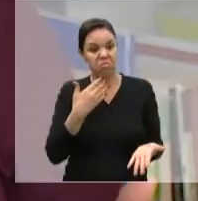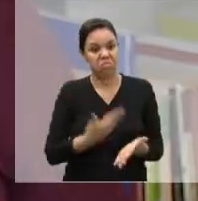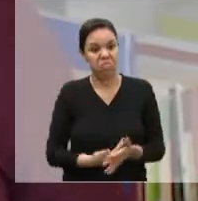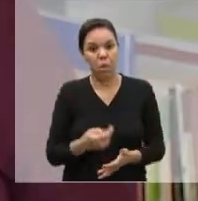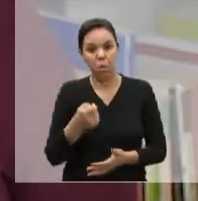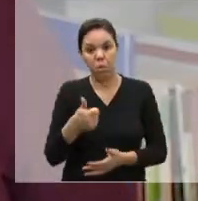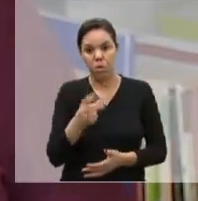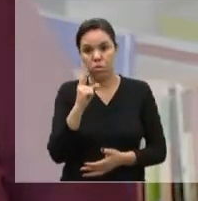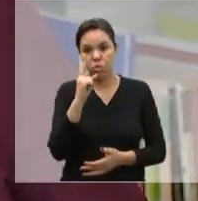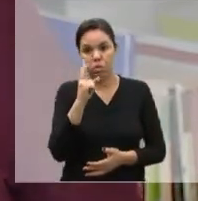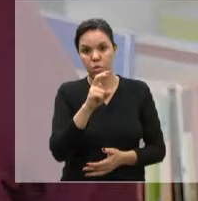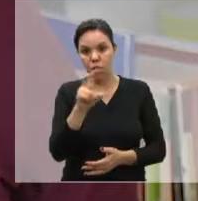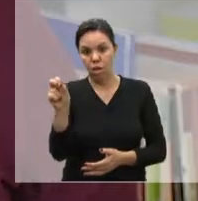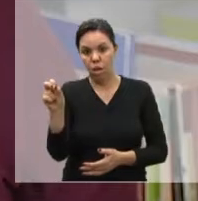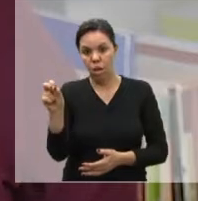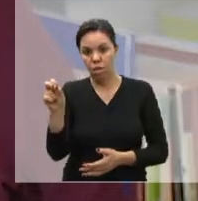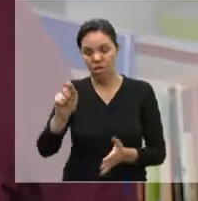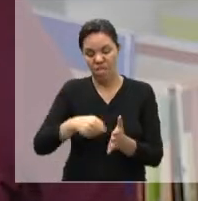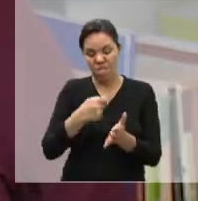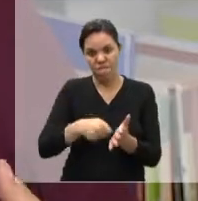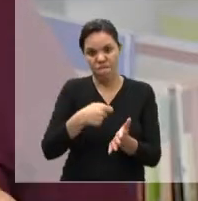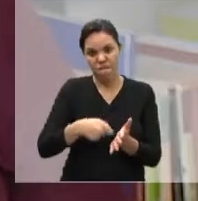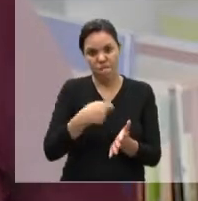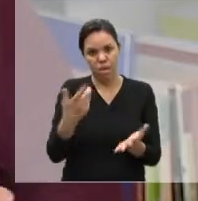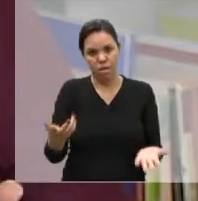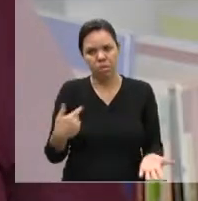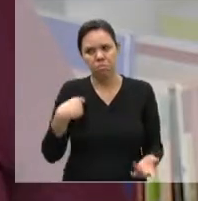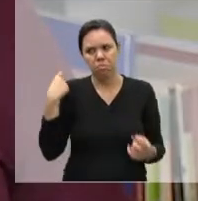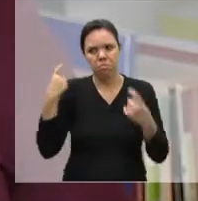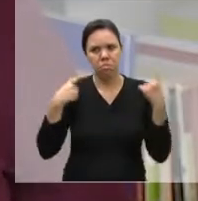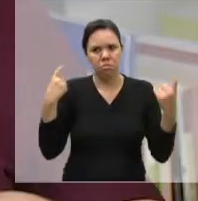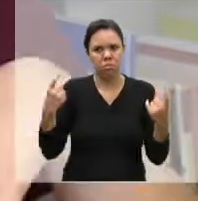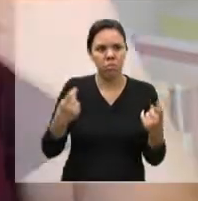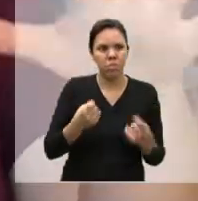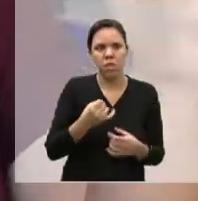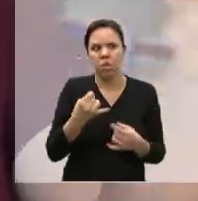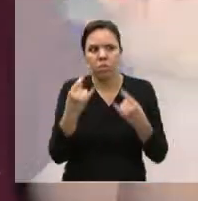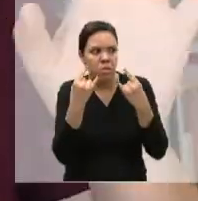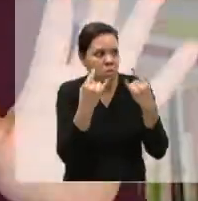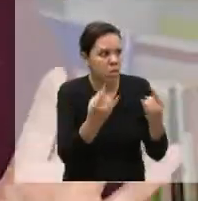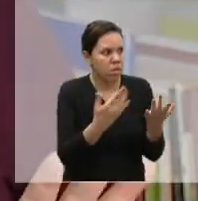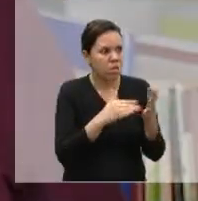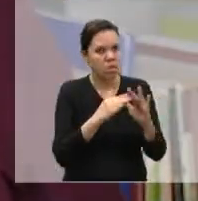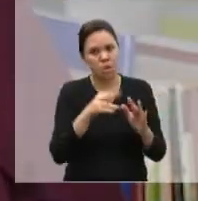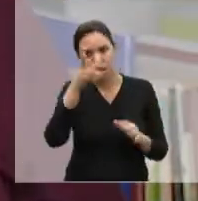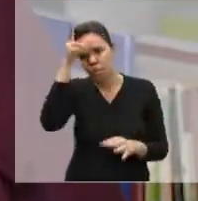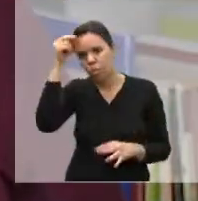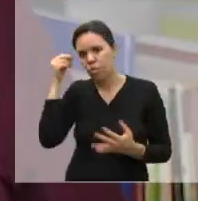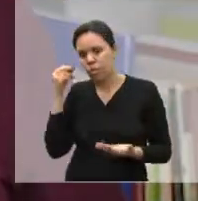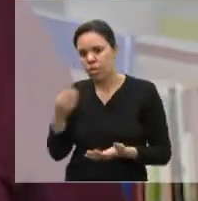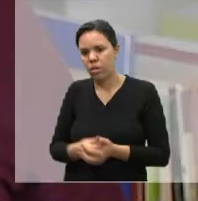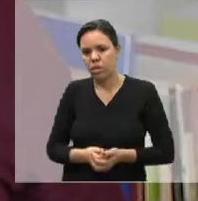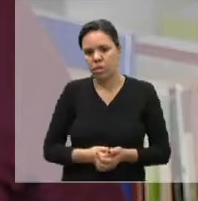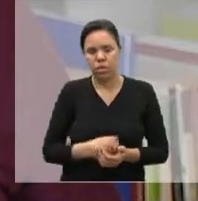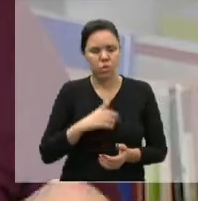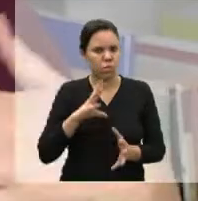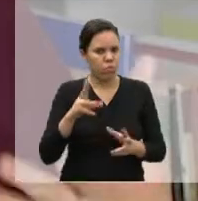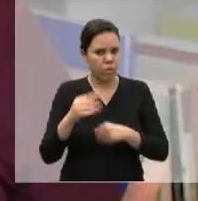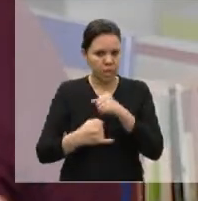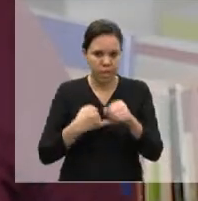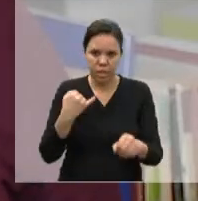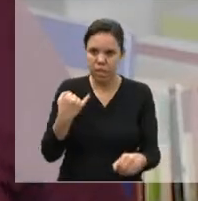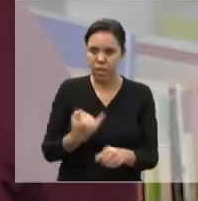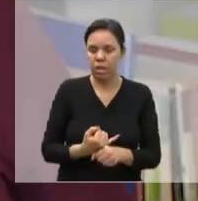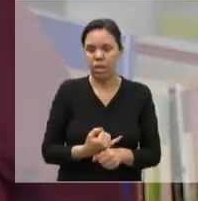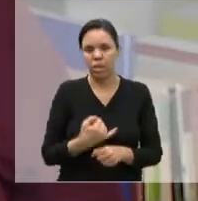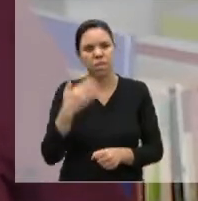então a gente entende que há dificuldade até no acesso da informação. E foi quase que meio a meio, então cerca de 1.200 da escola pública se inscreveram para